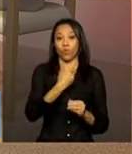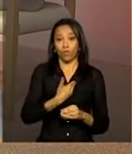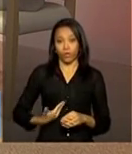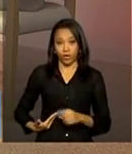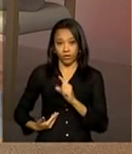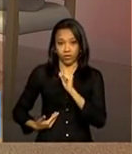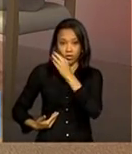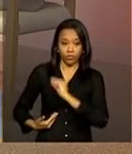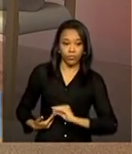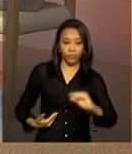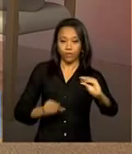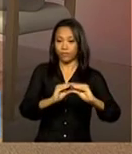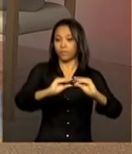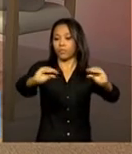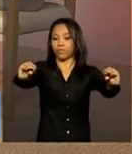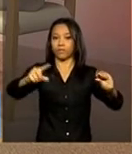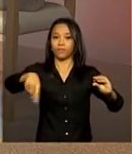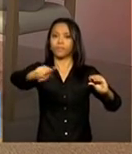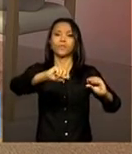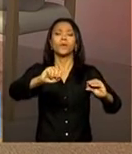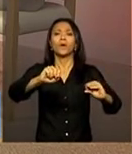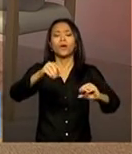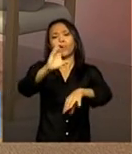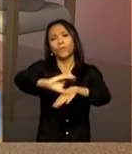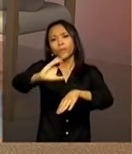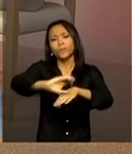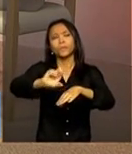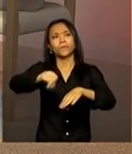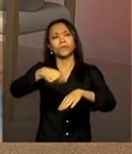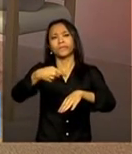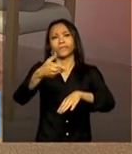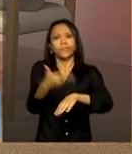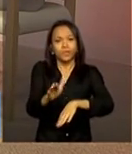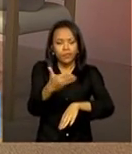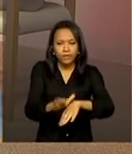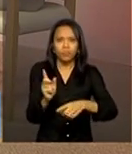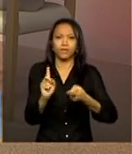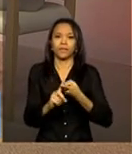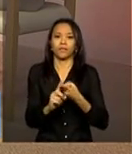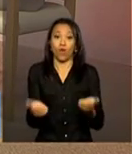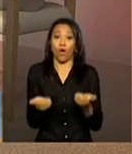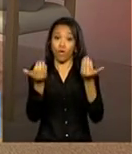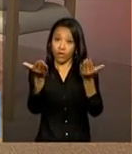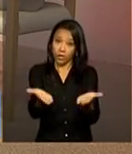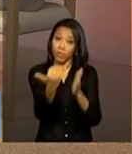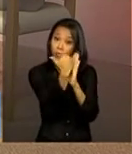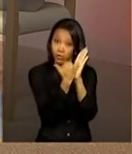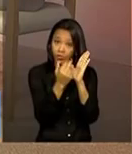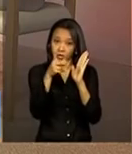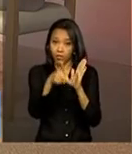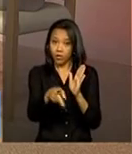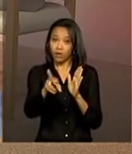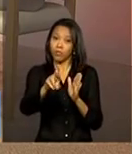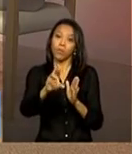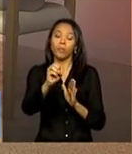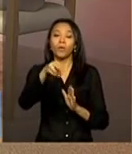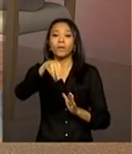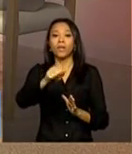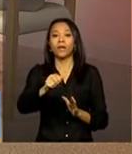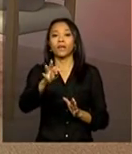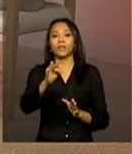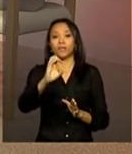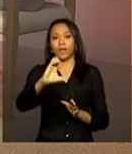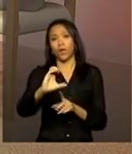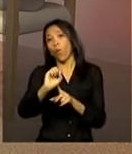acesso a cursos de capacitação ofertados ou pelo platec ou por outras e eh